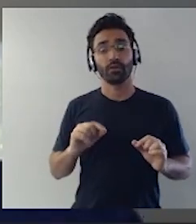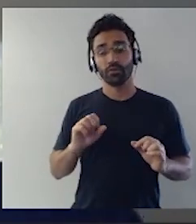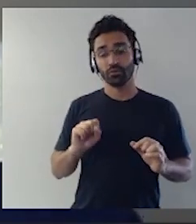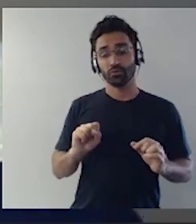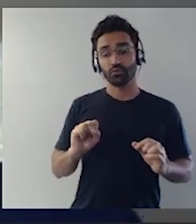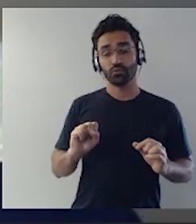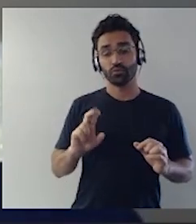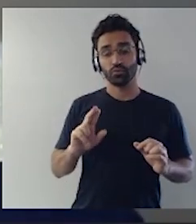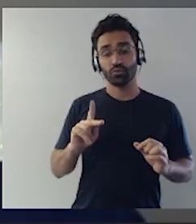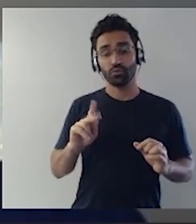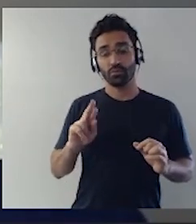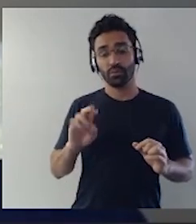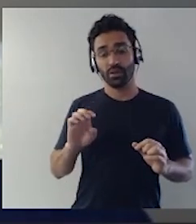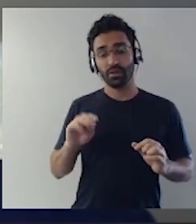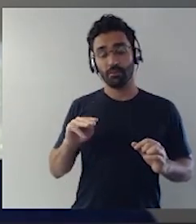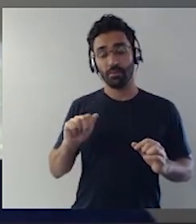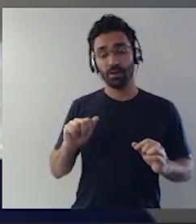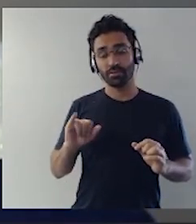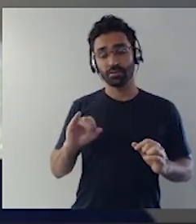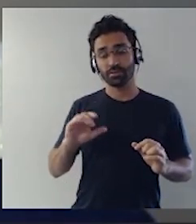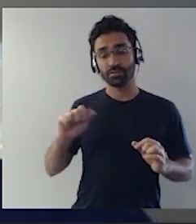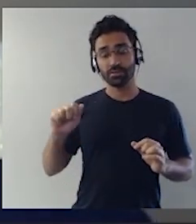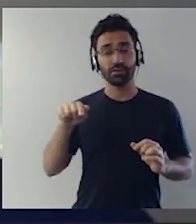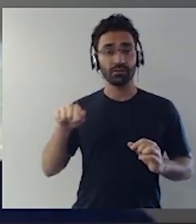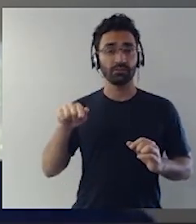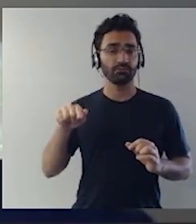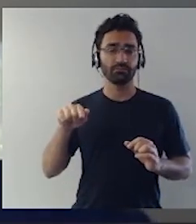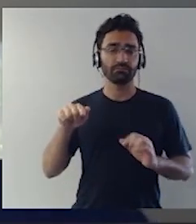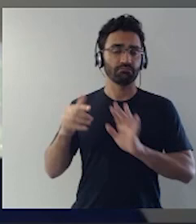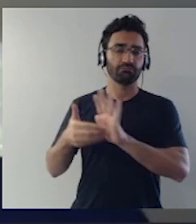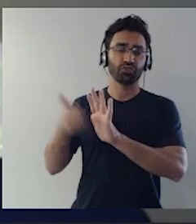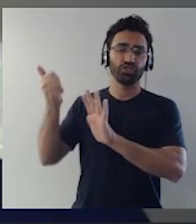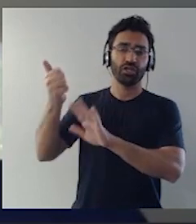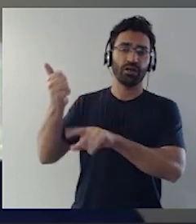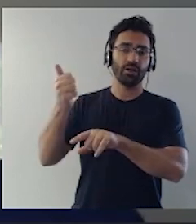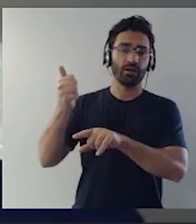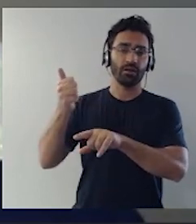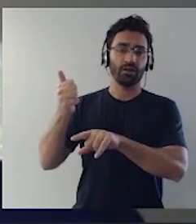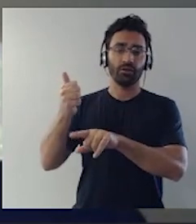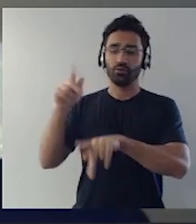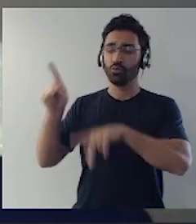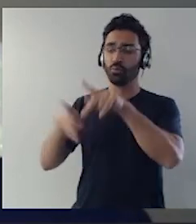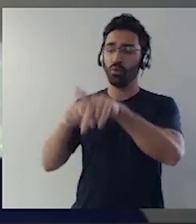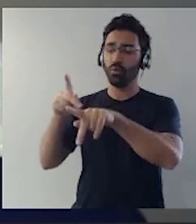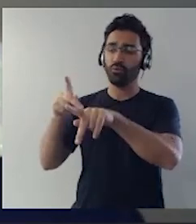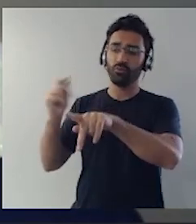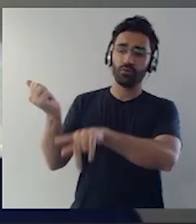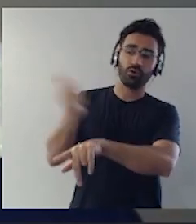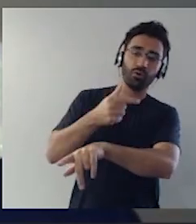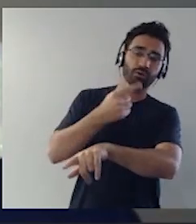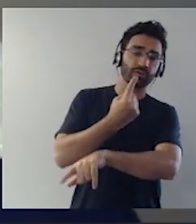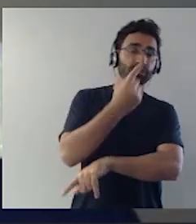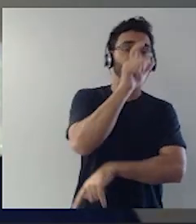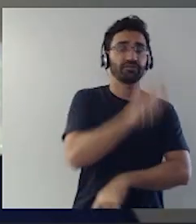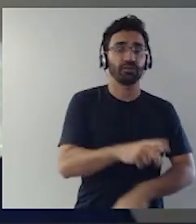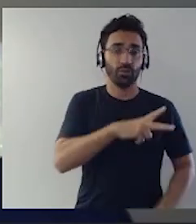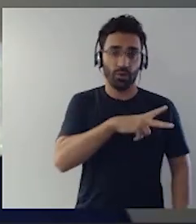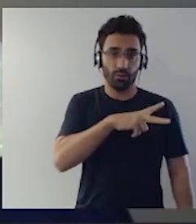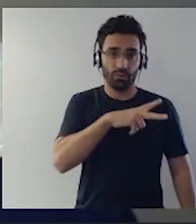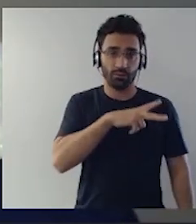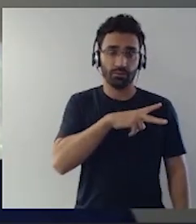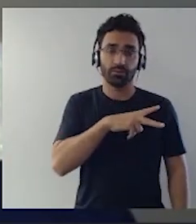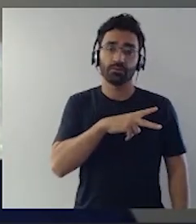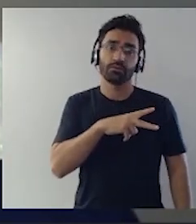do interesse público sobre privado estaria eliminado, porque haveria uma horizontalização completa do direito administrativo, ou então com